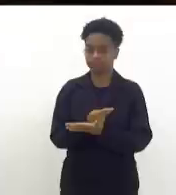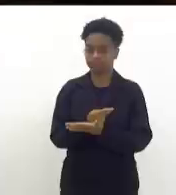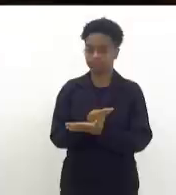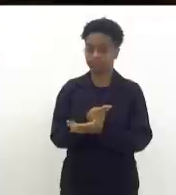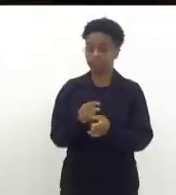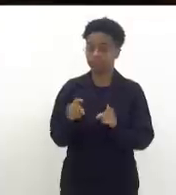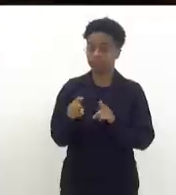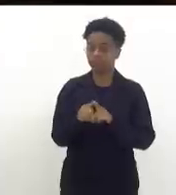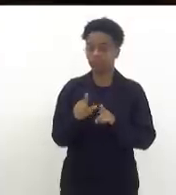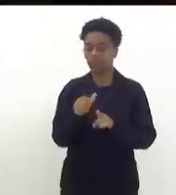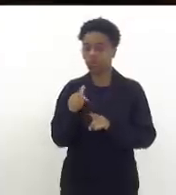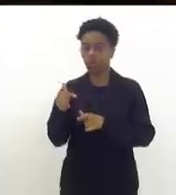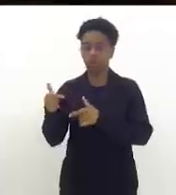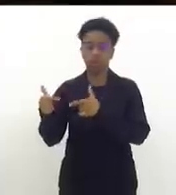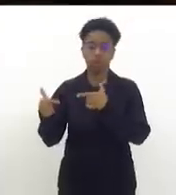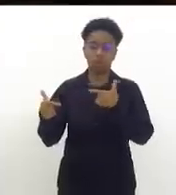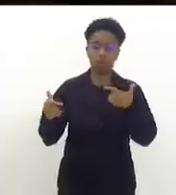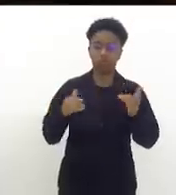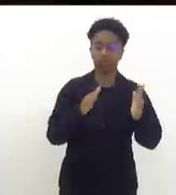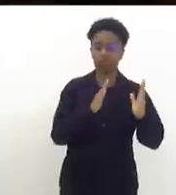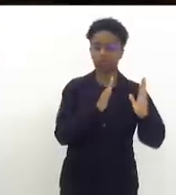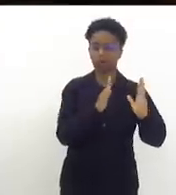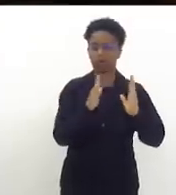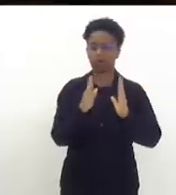em outros governos